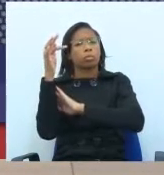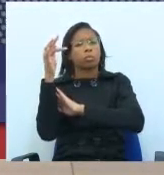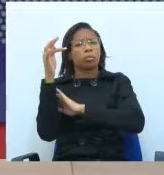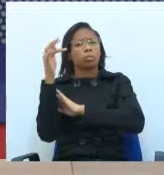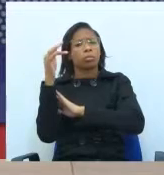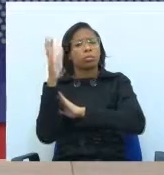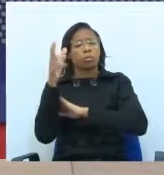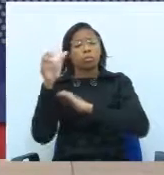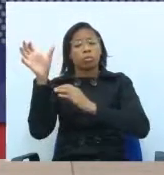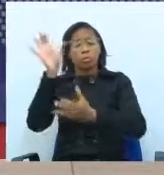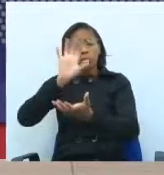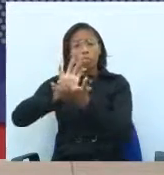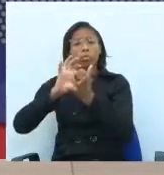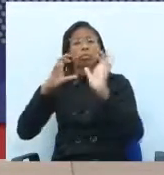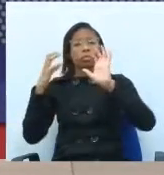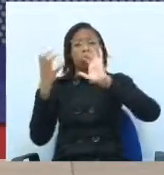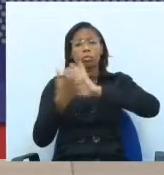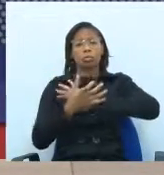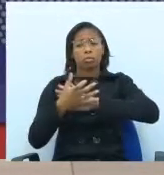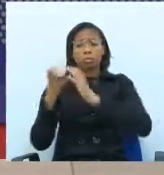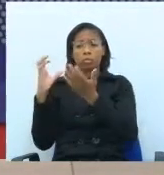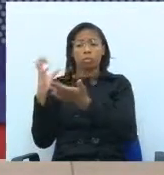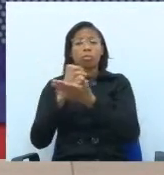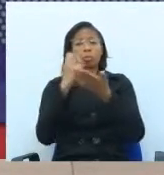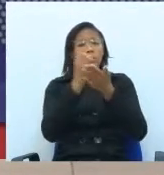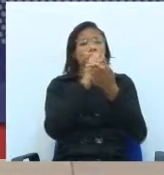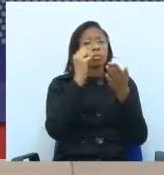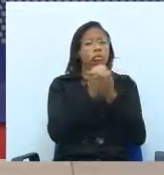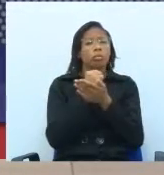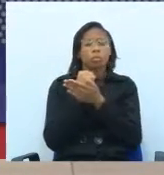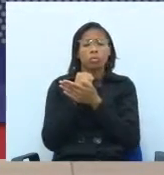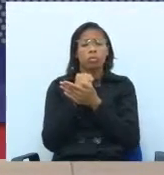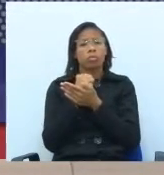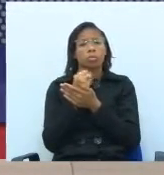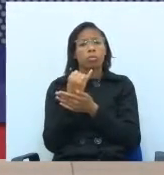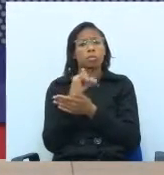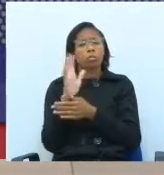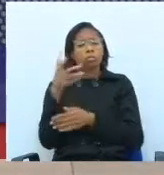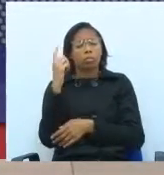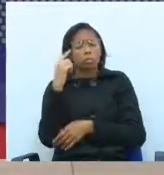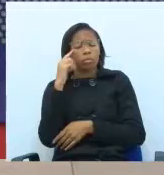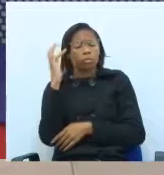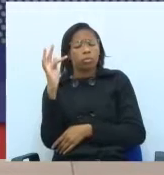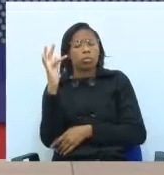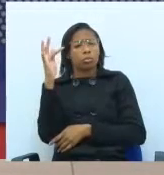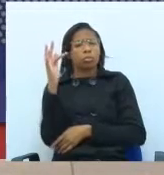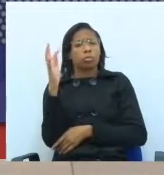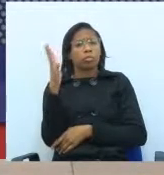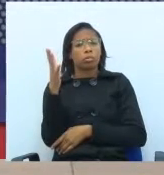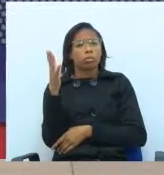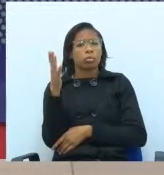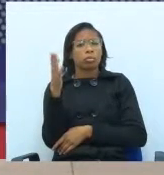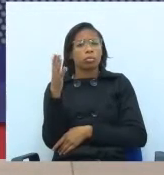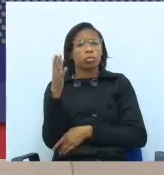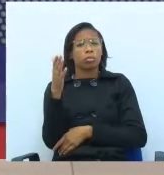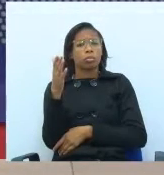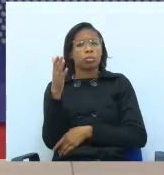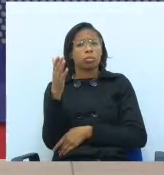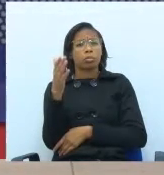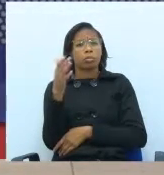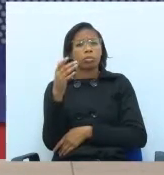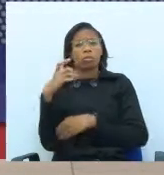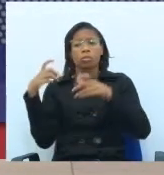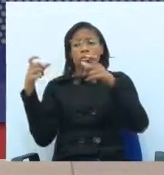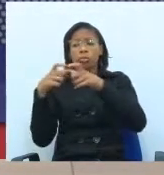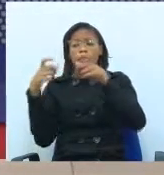para reverter essa situação da arrecadação, se tem algo em mente para esse período aqui, para que a